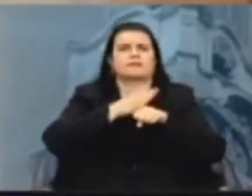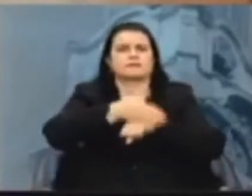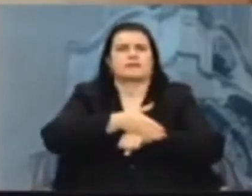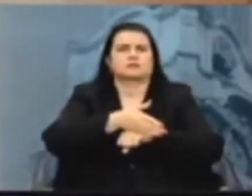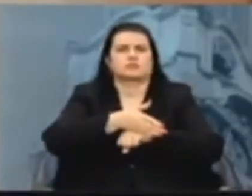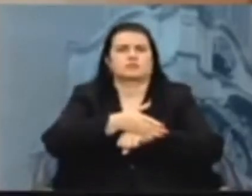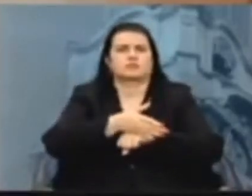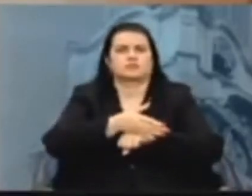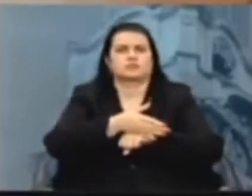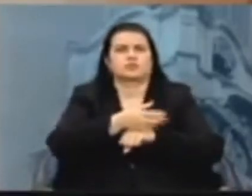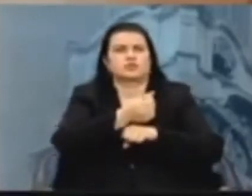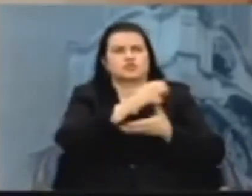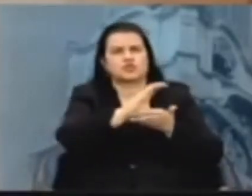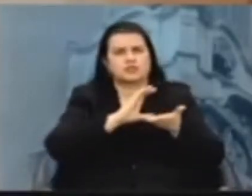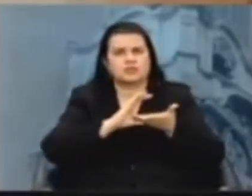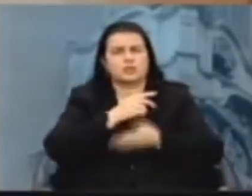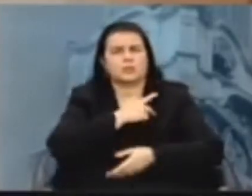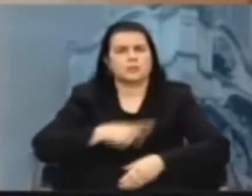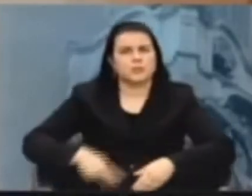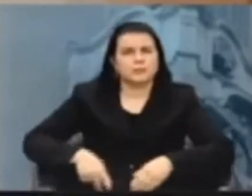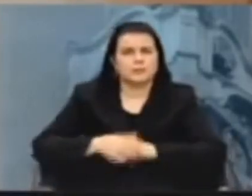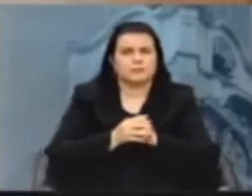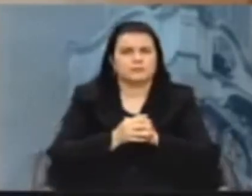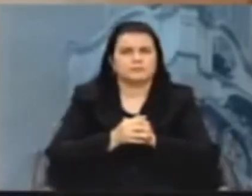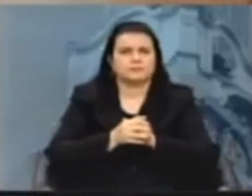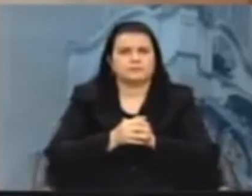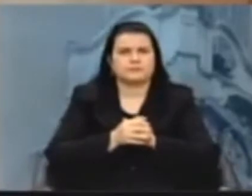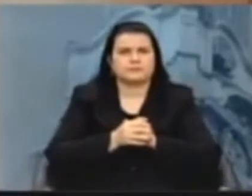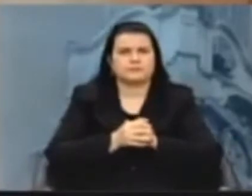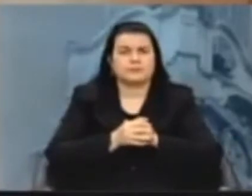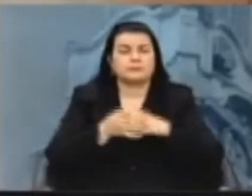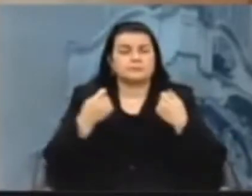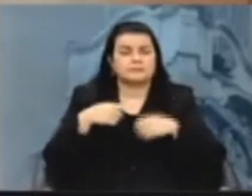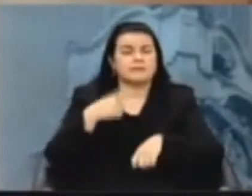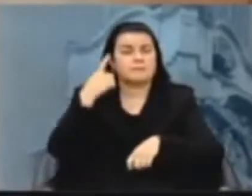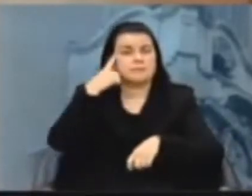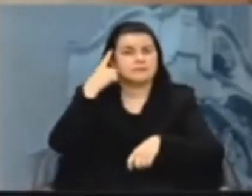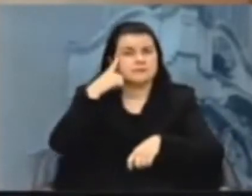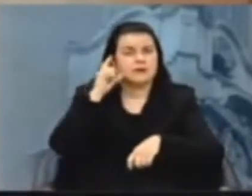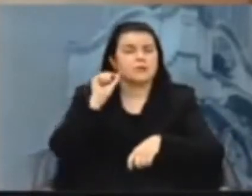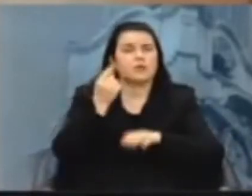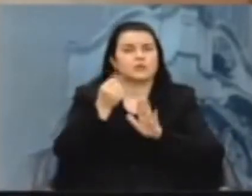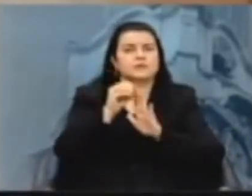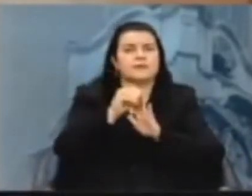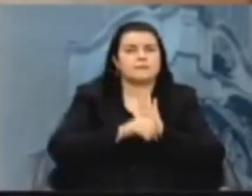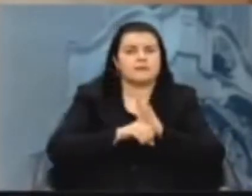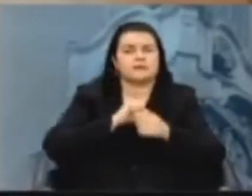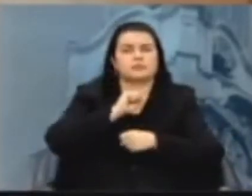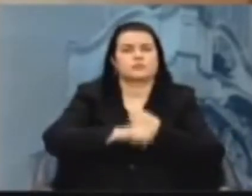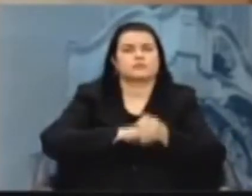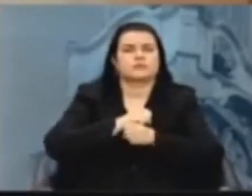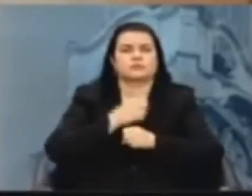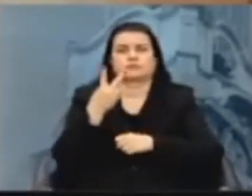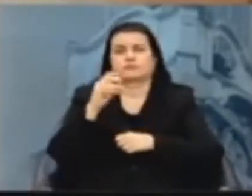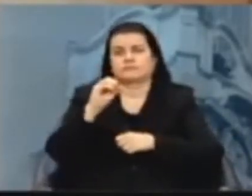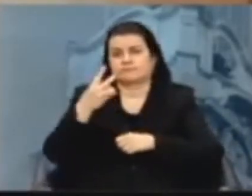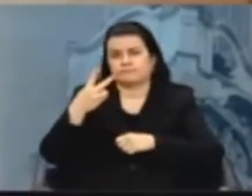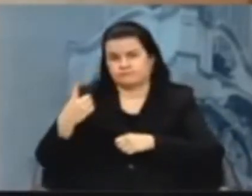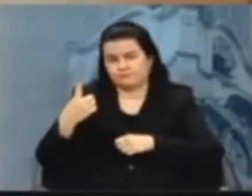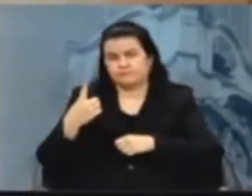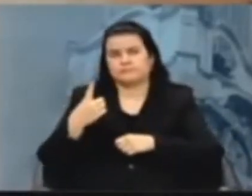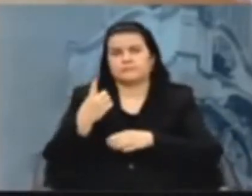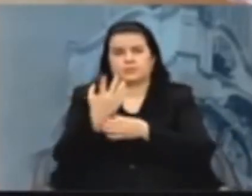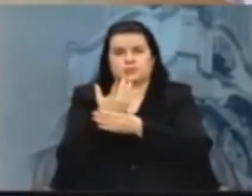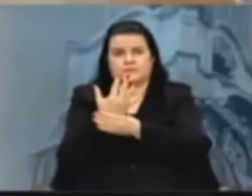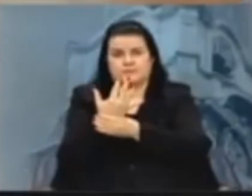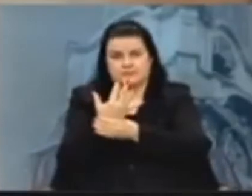verba pública. Tenhamos em mente que no orçamento de 2021, a Universidade Federal do Rio